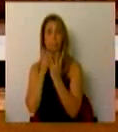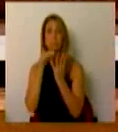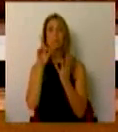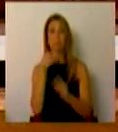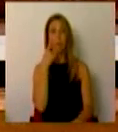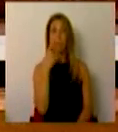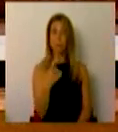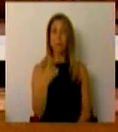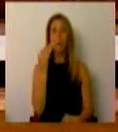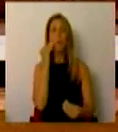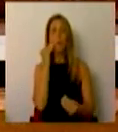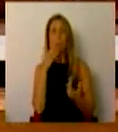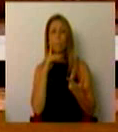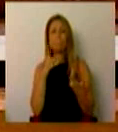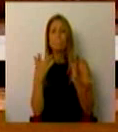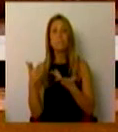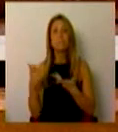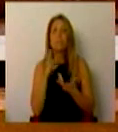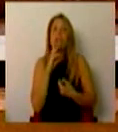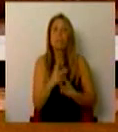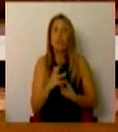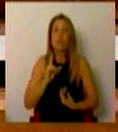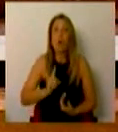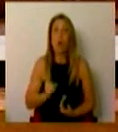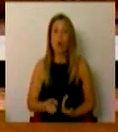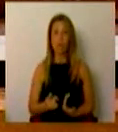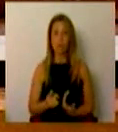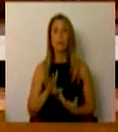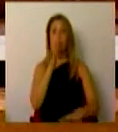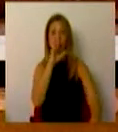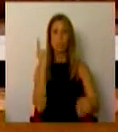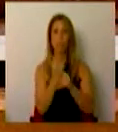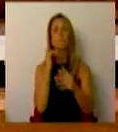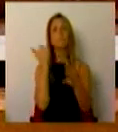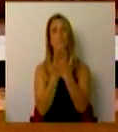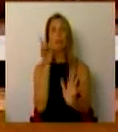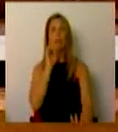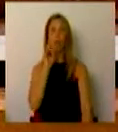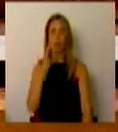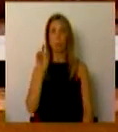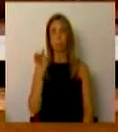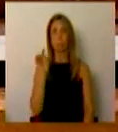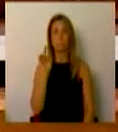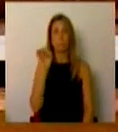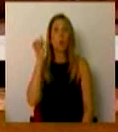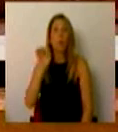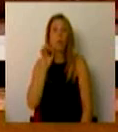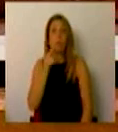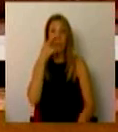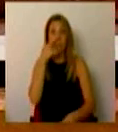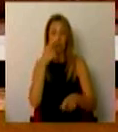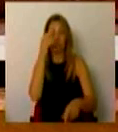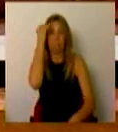identificar vias de resposta que, ao mesmo tempo, valorizem as qualificações dos professores que temos, e que são